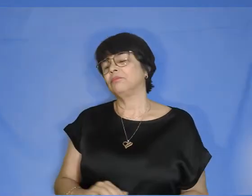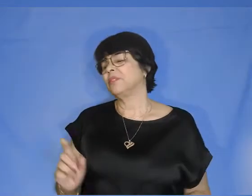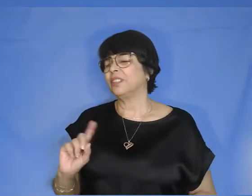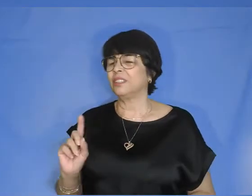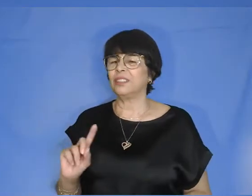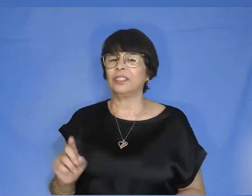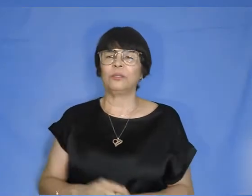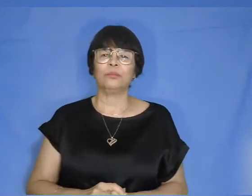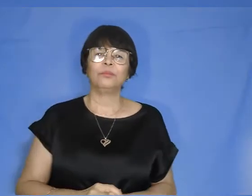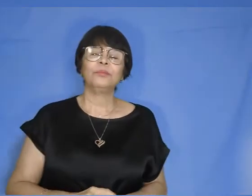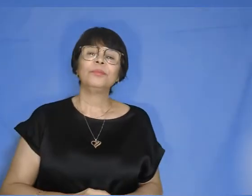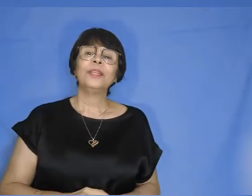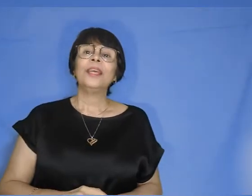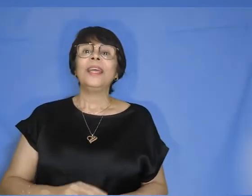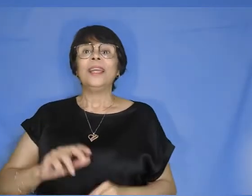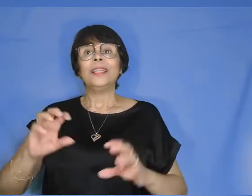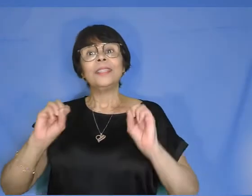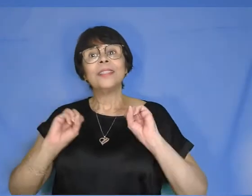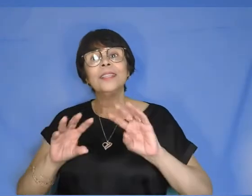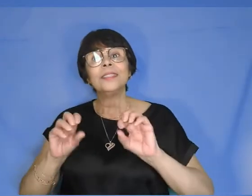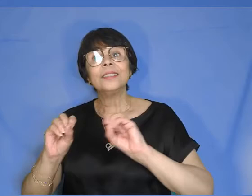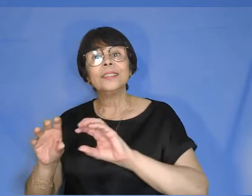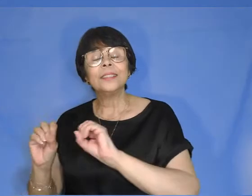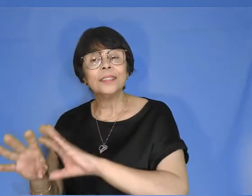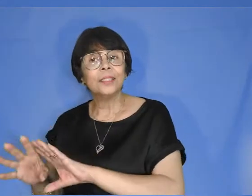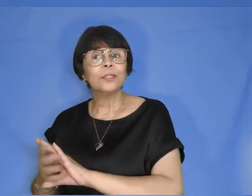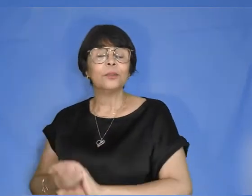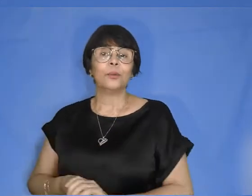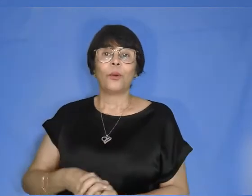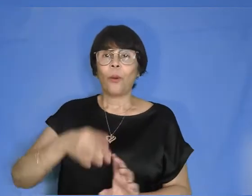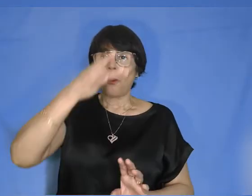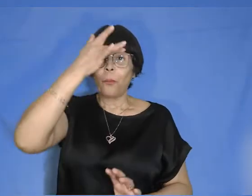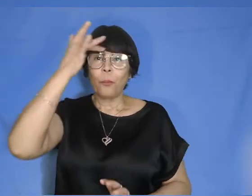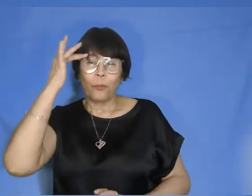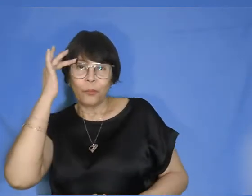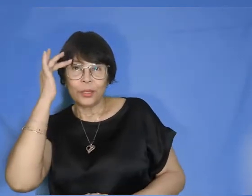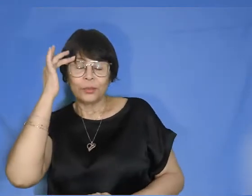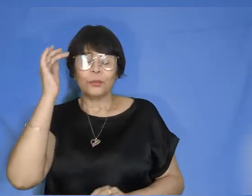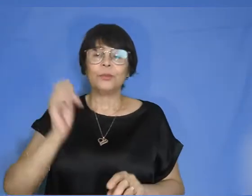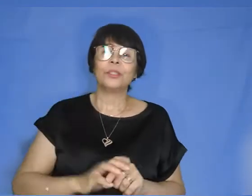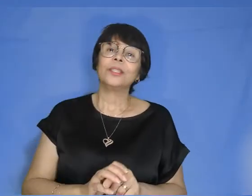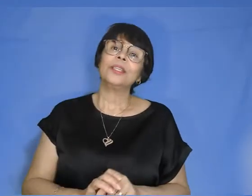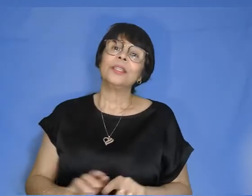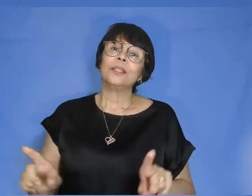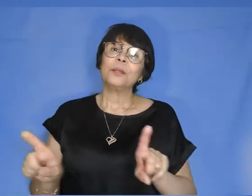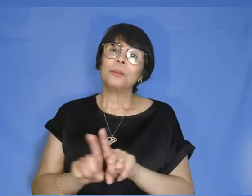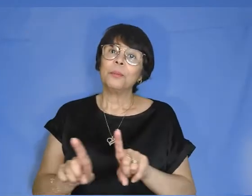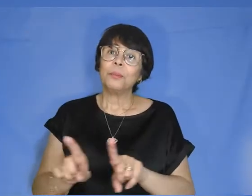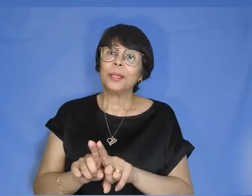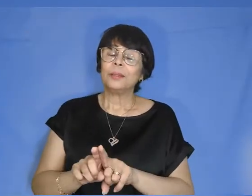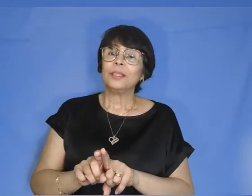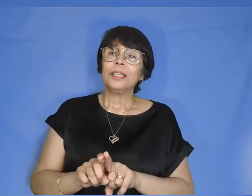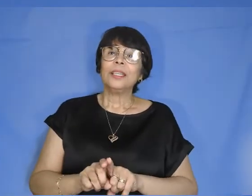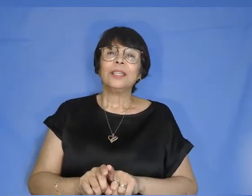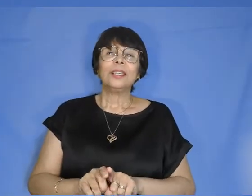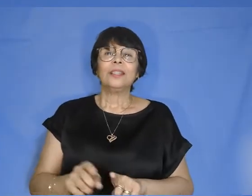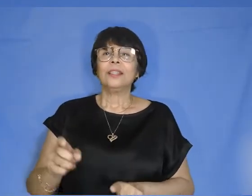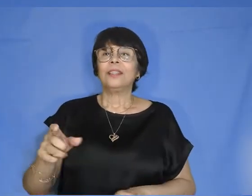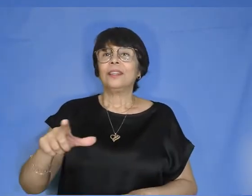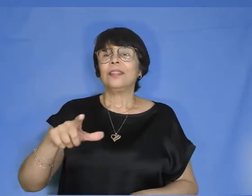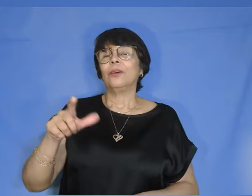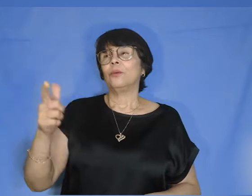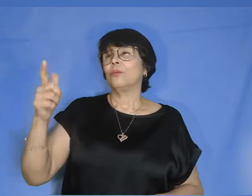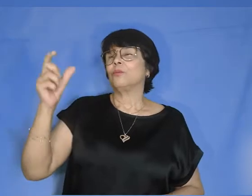está falando. Primeiro, porque ele está falando para gentio. Gentio não tinha muita afeição à cultura dos